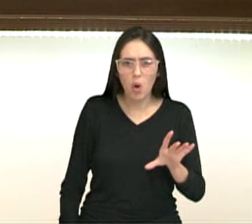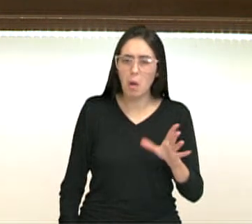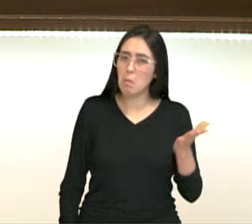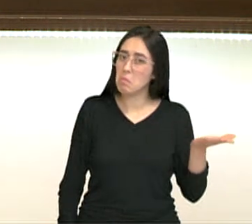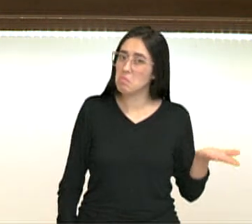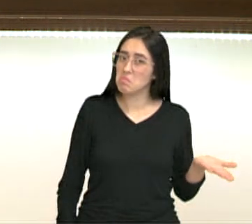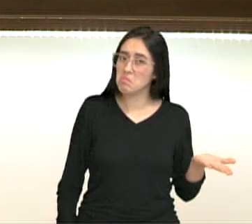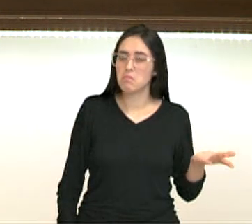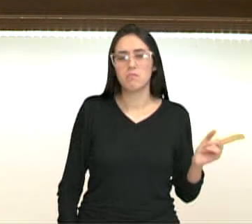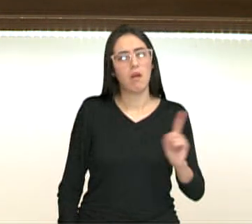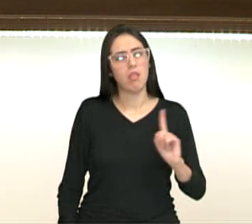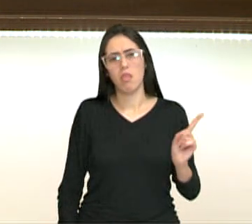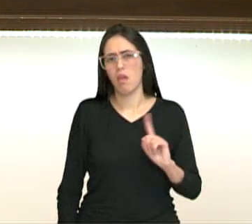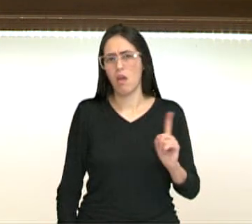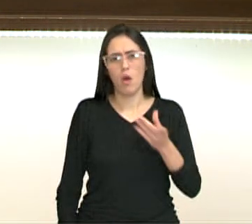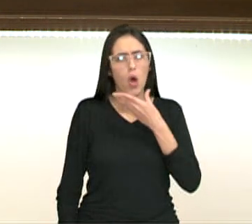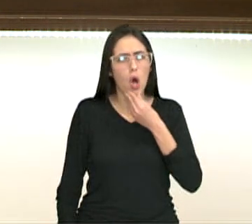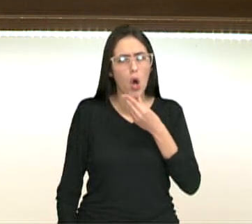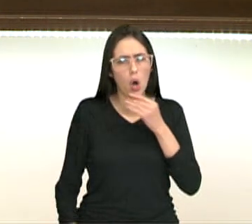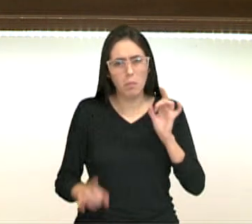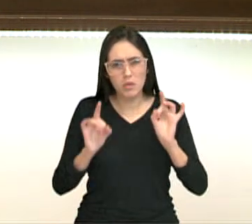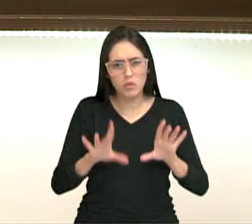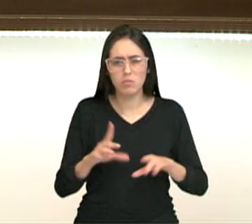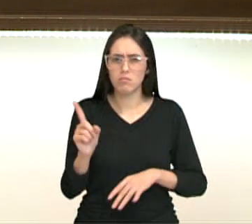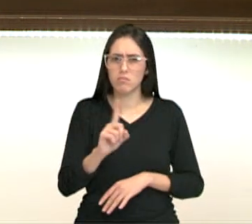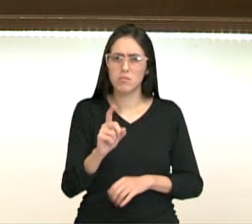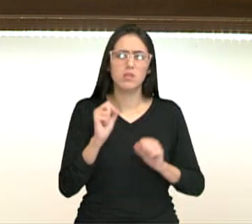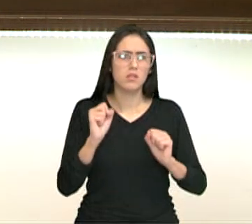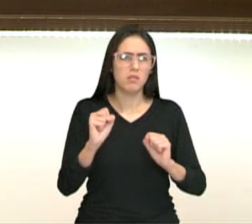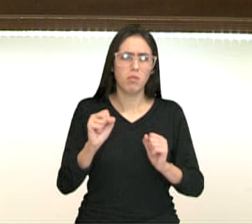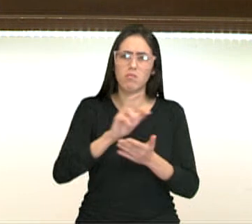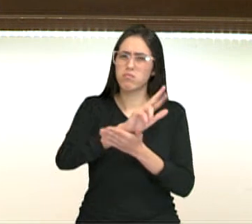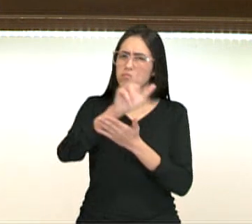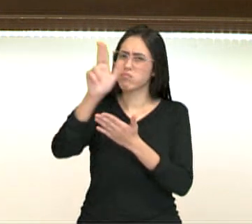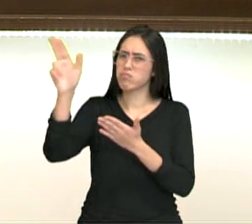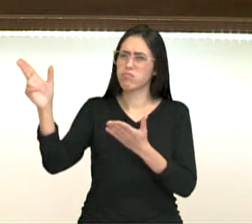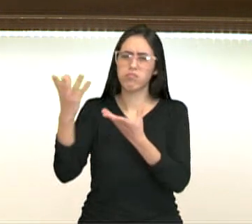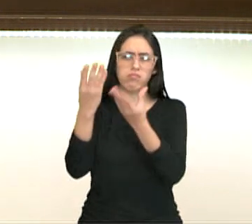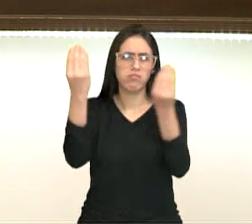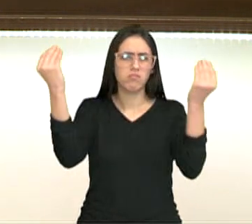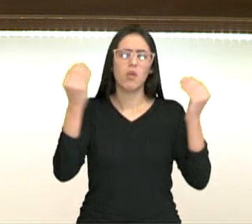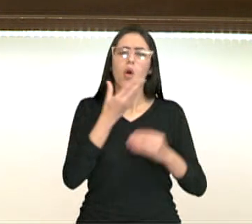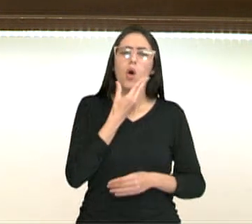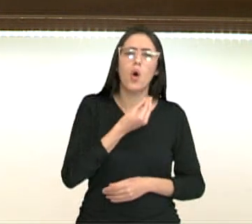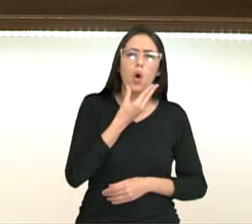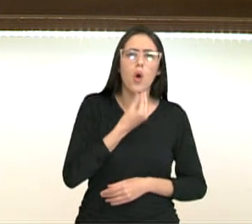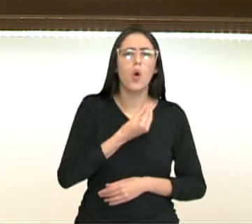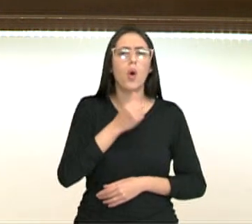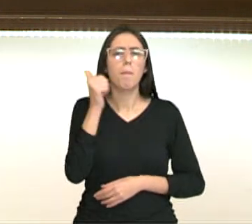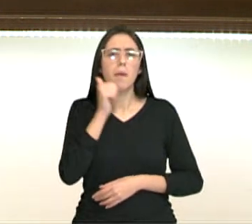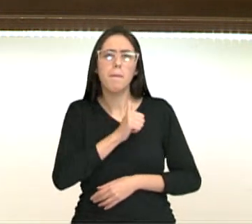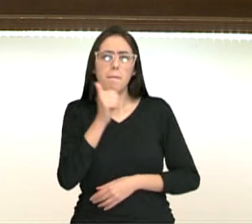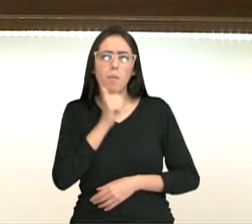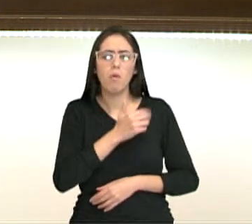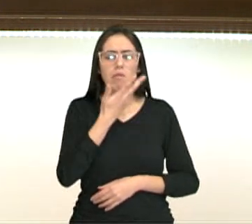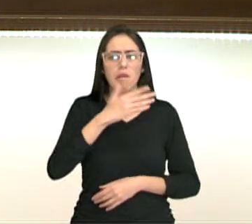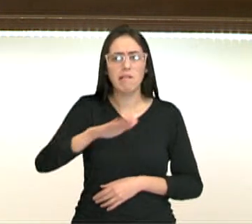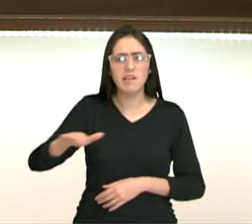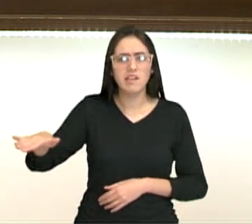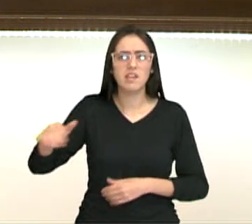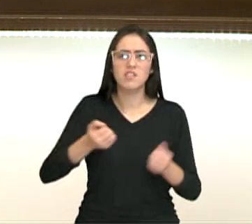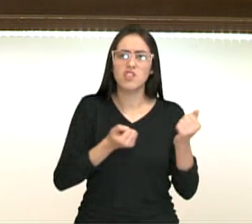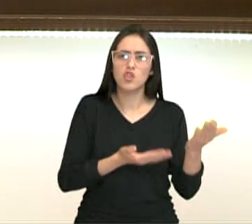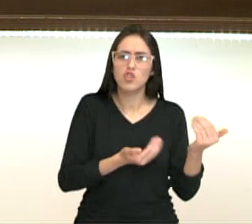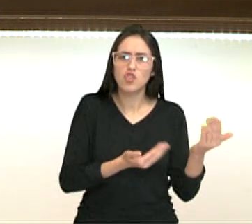gente? Não, não é mesmo? É uma modalidade que pode ser praticada por todos, homens, mulheres, crianças mais jovens